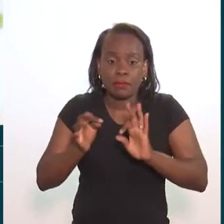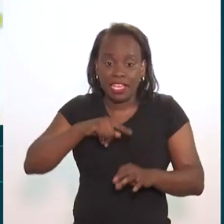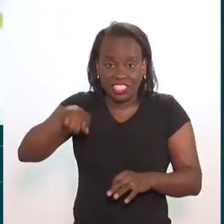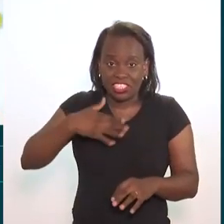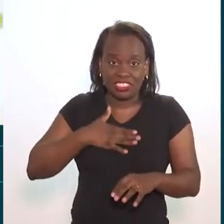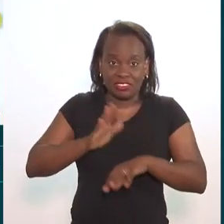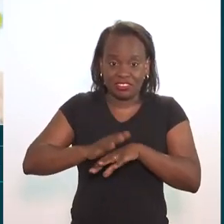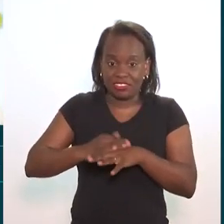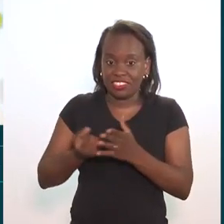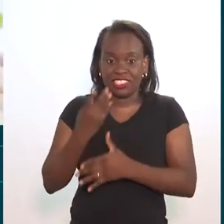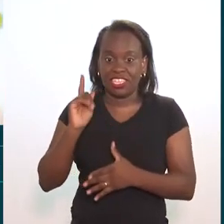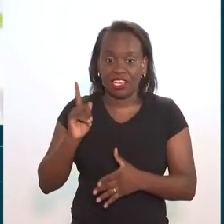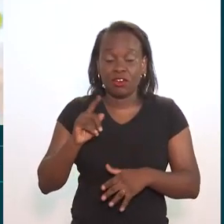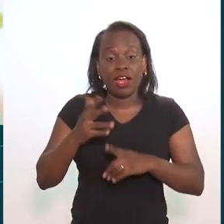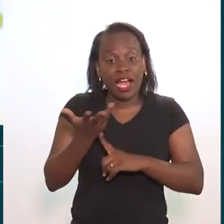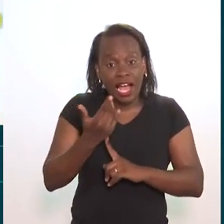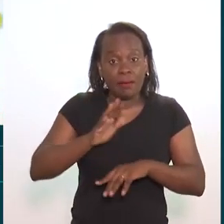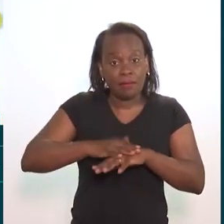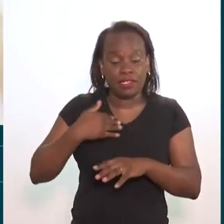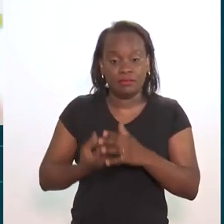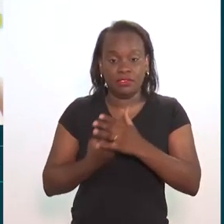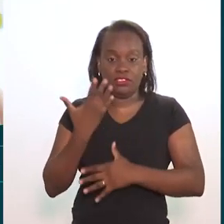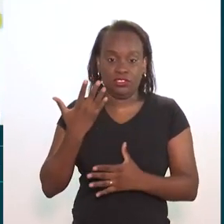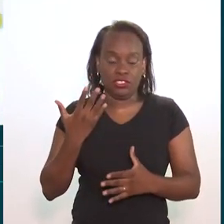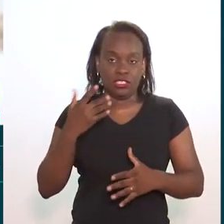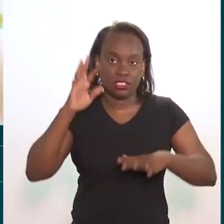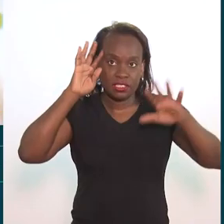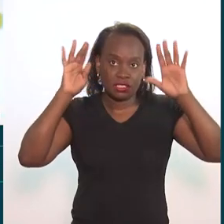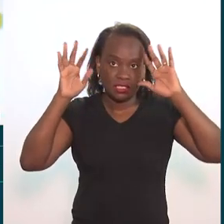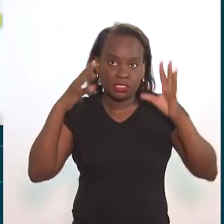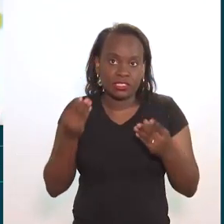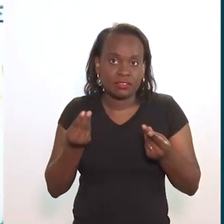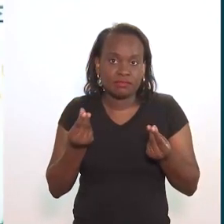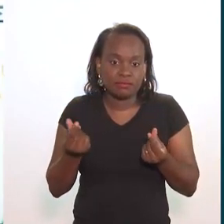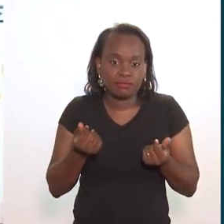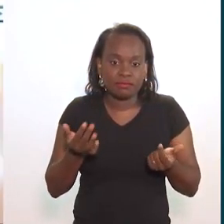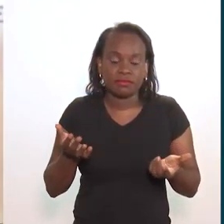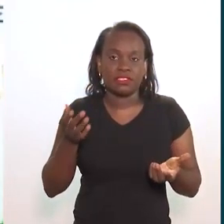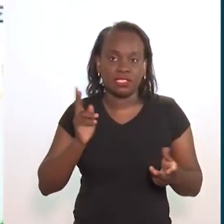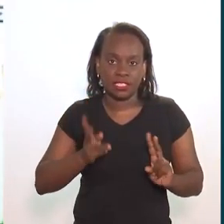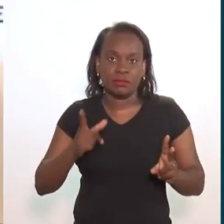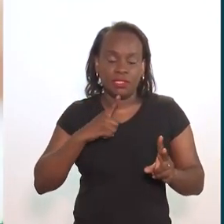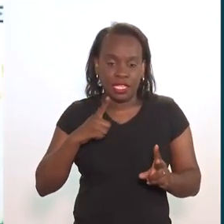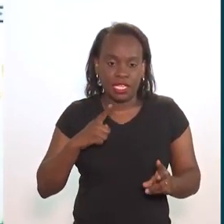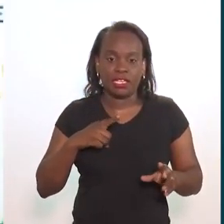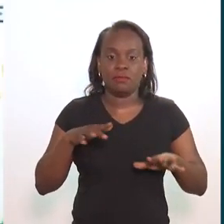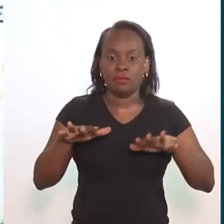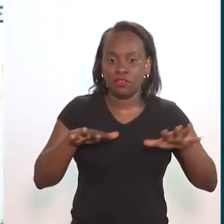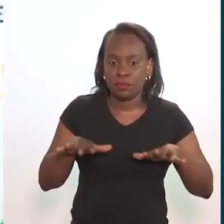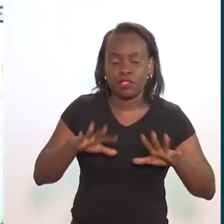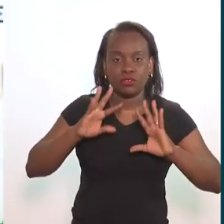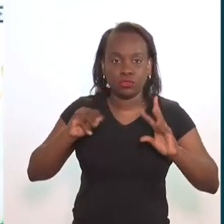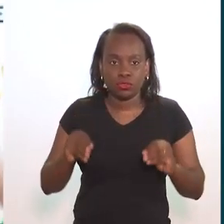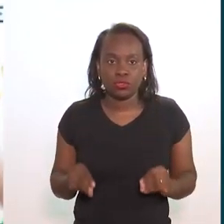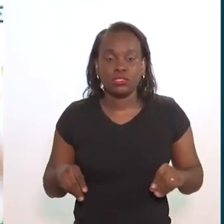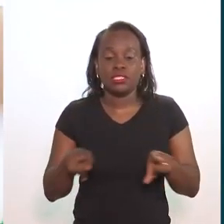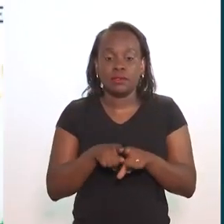produzido pela gente. A gente, com a arte, produz pelo pensamento sensível, né, que sempre temos, nos movimenta em